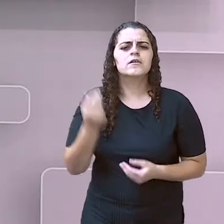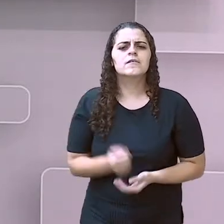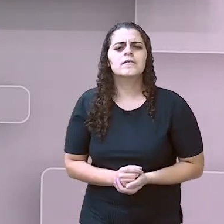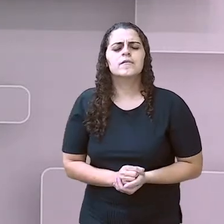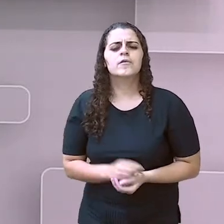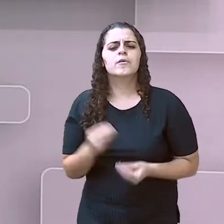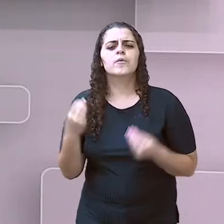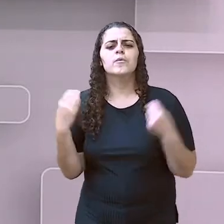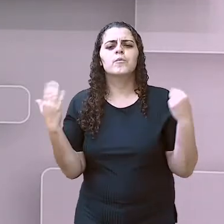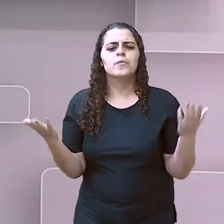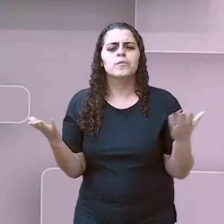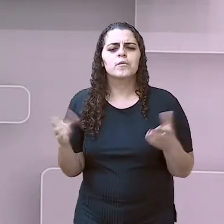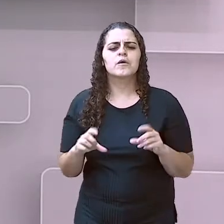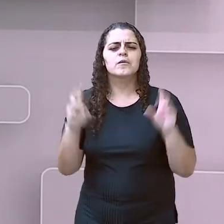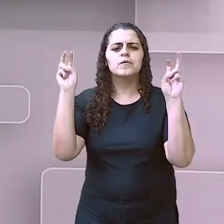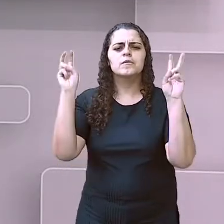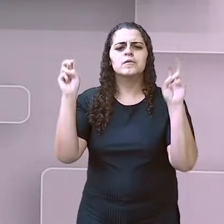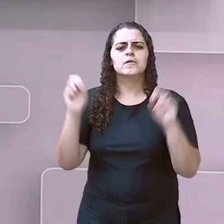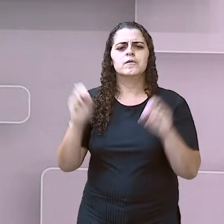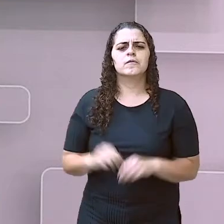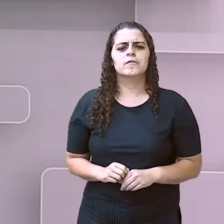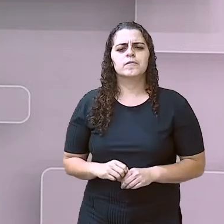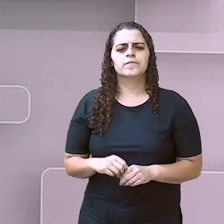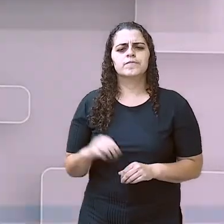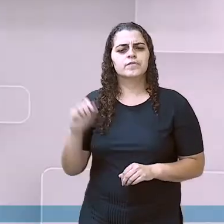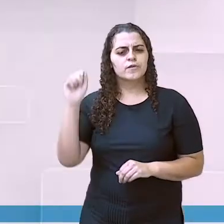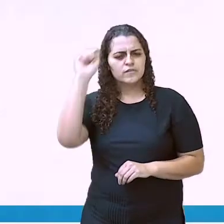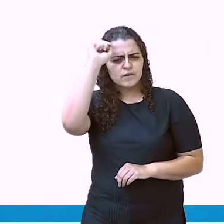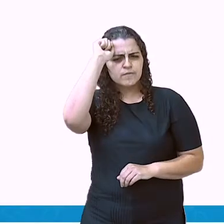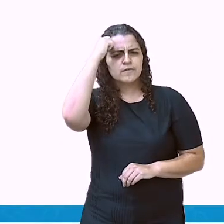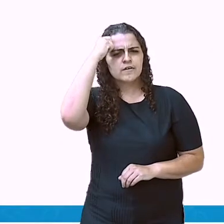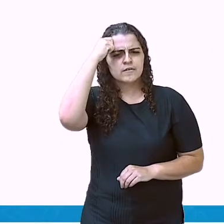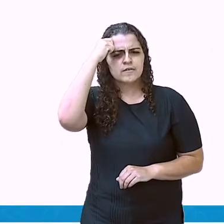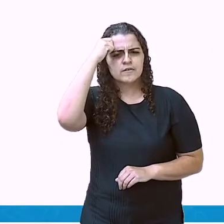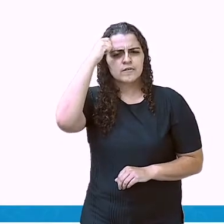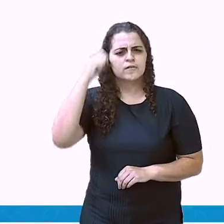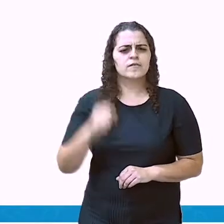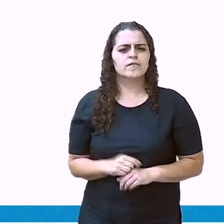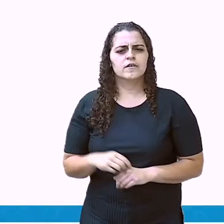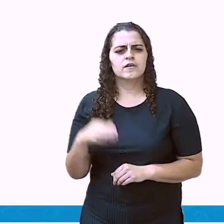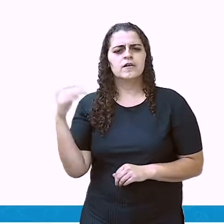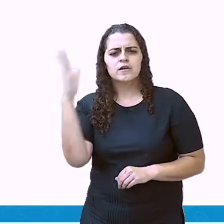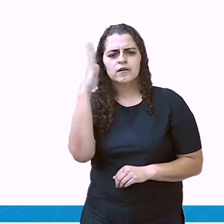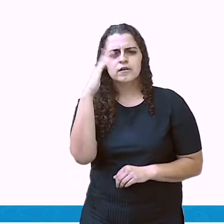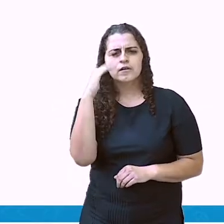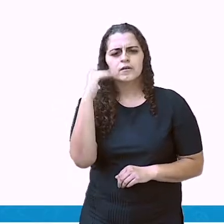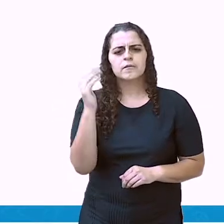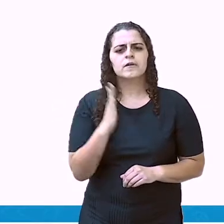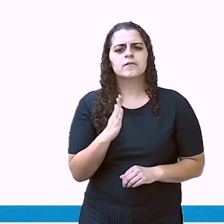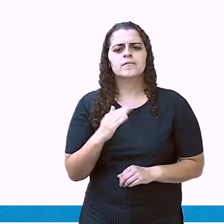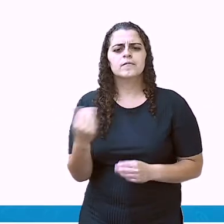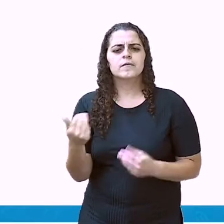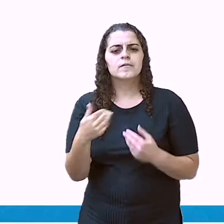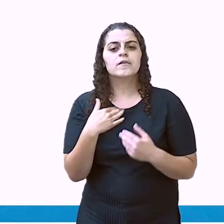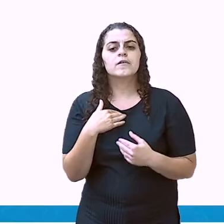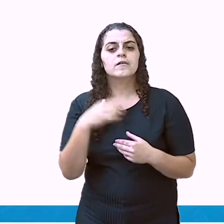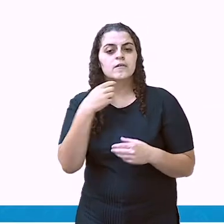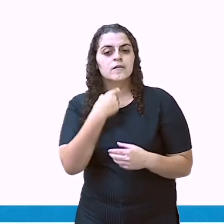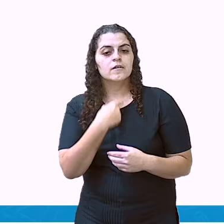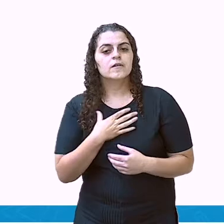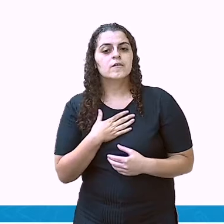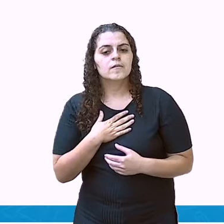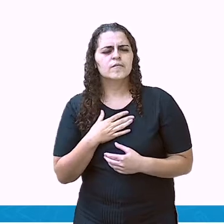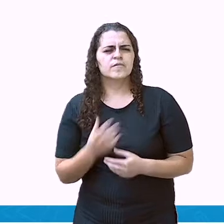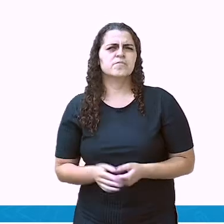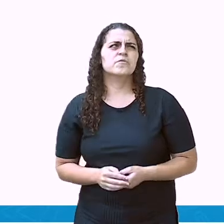aconteceu, qual que é o título? Os africanos, a África em nós. Professor, o que